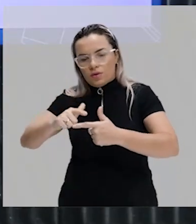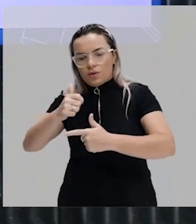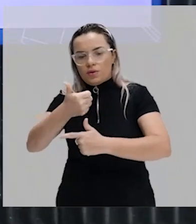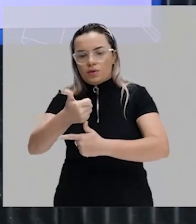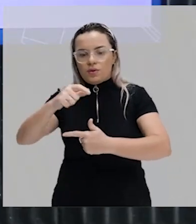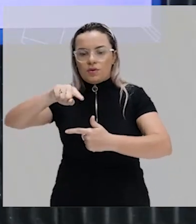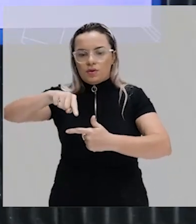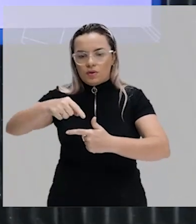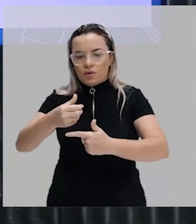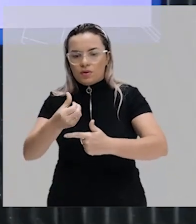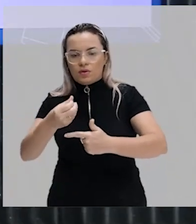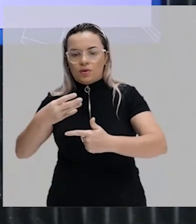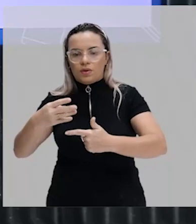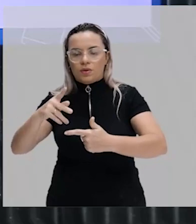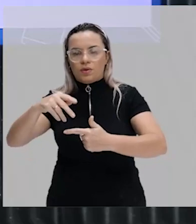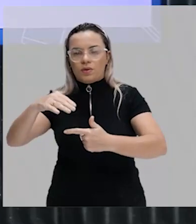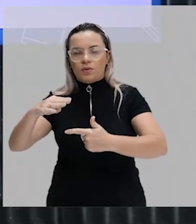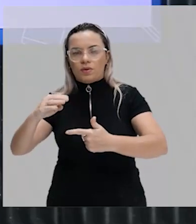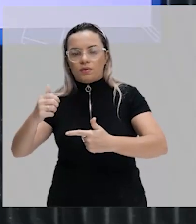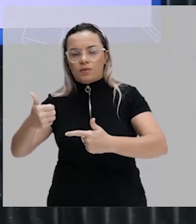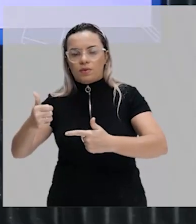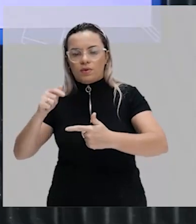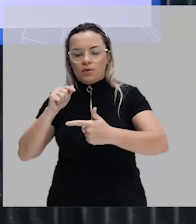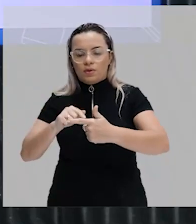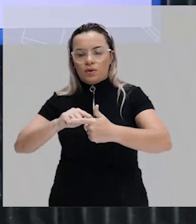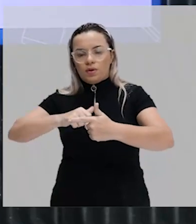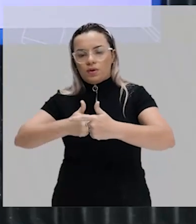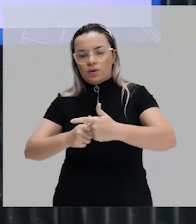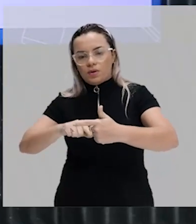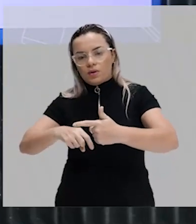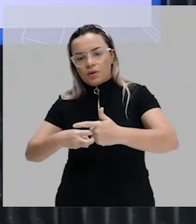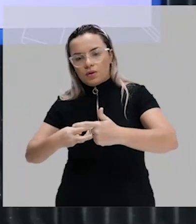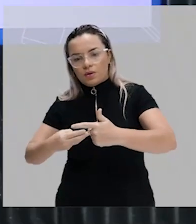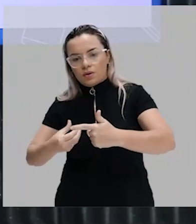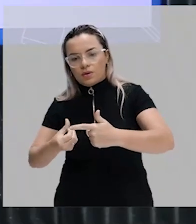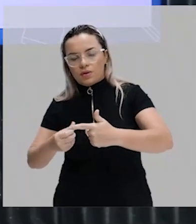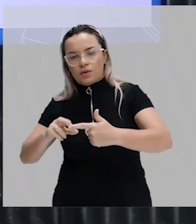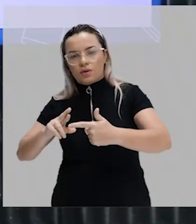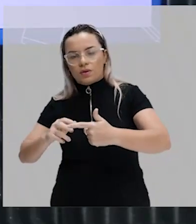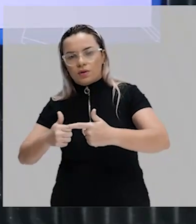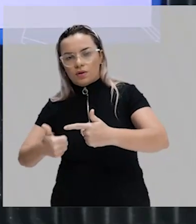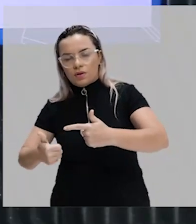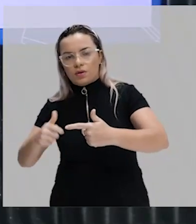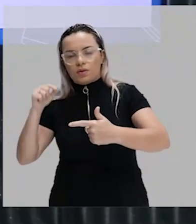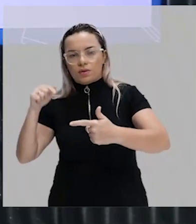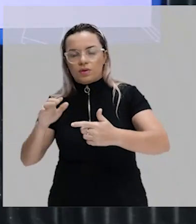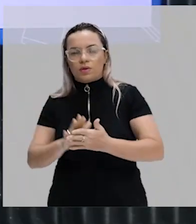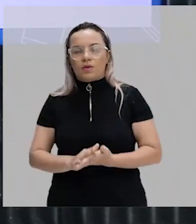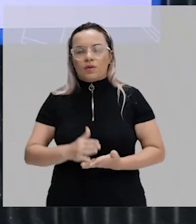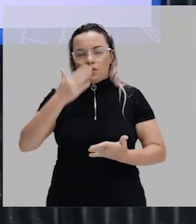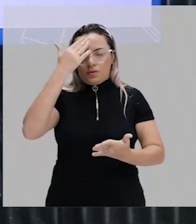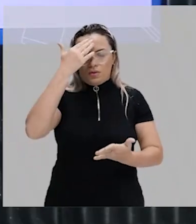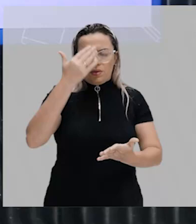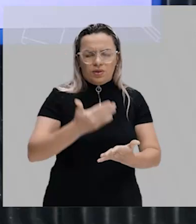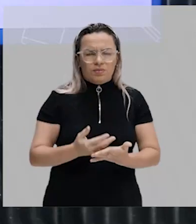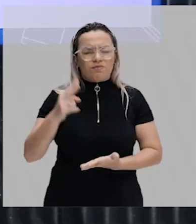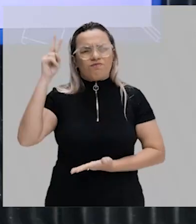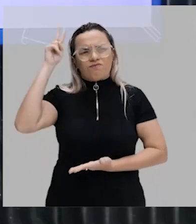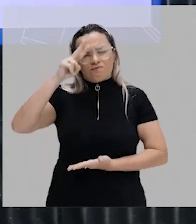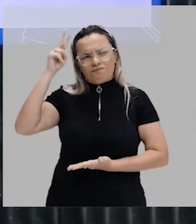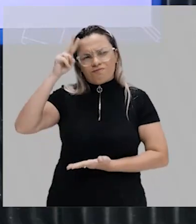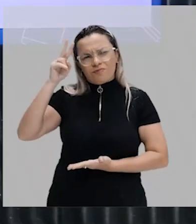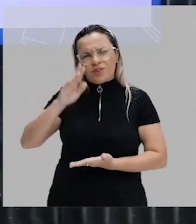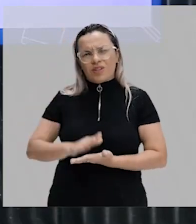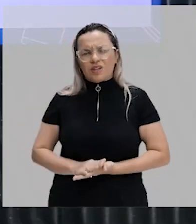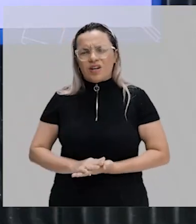de 1,564 PIB1 por 1,36 R1. Acredito que você deve lembrar que